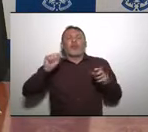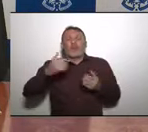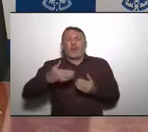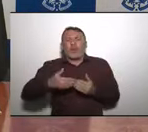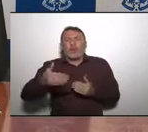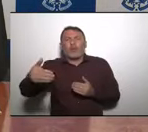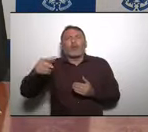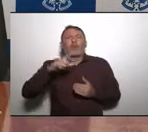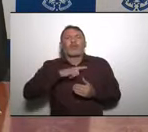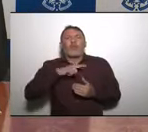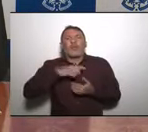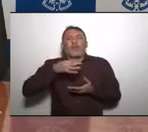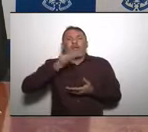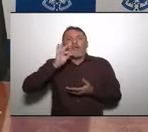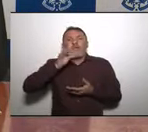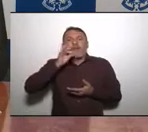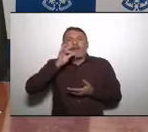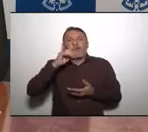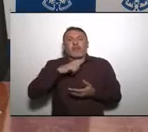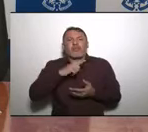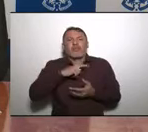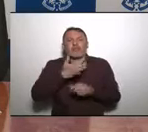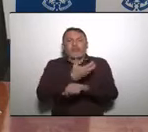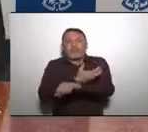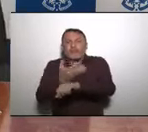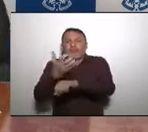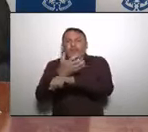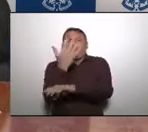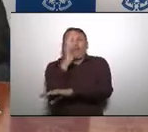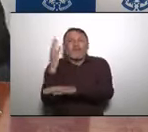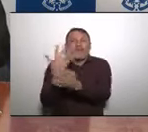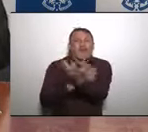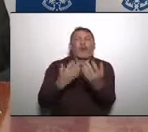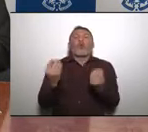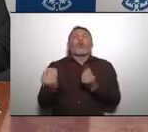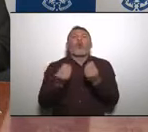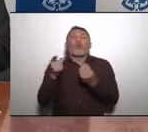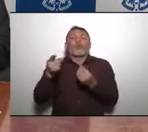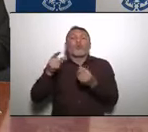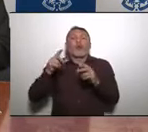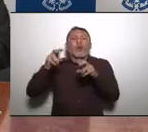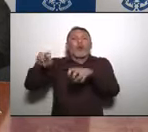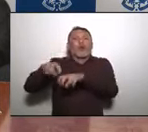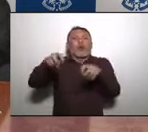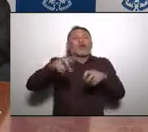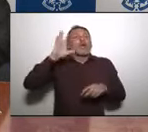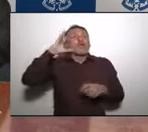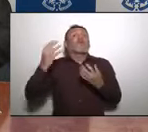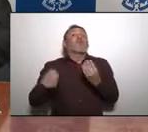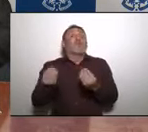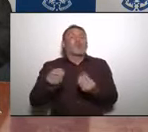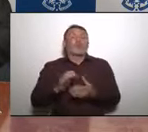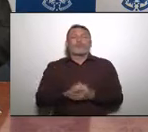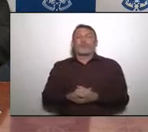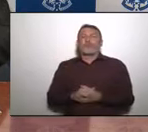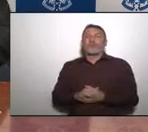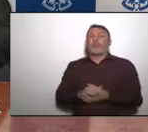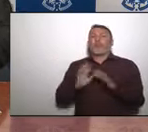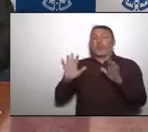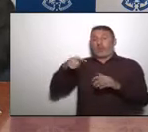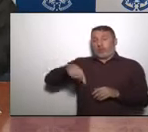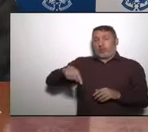para a economia capixaba? Está aí para começar. Wellington, nós já temos a Secretaria de Estado da